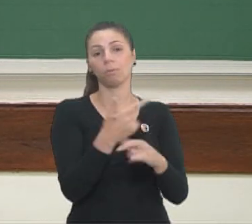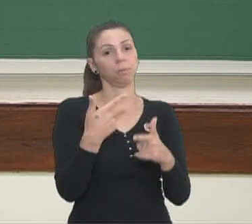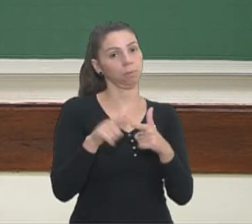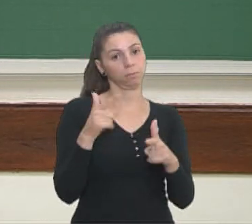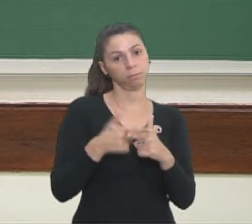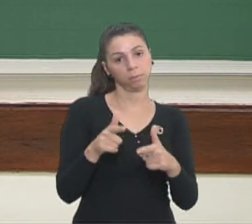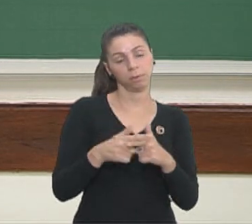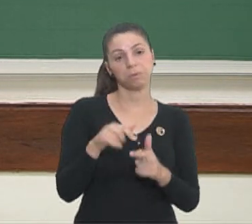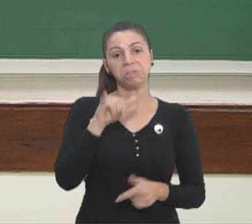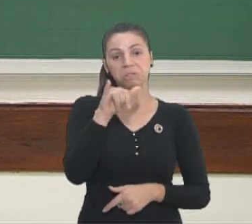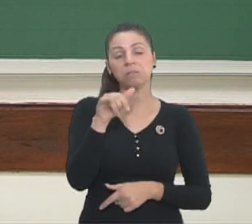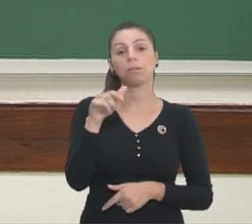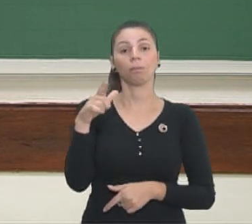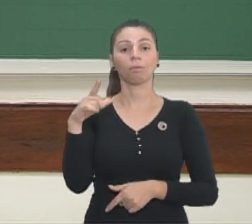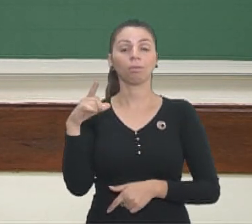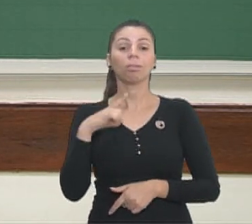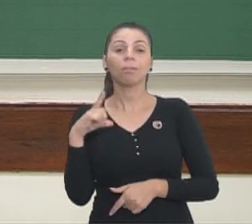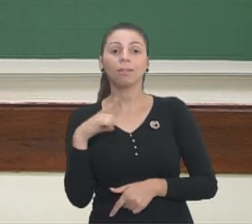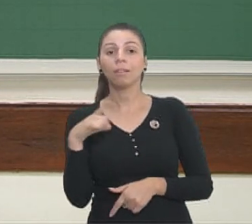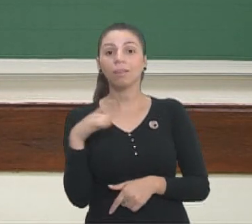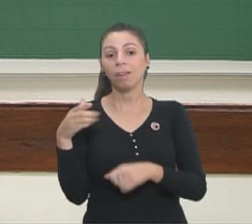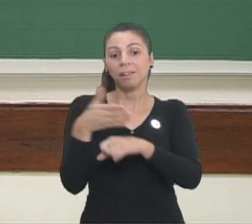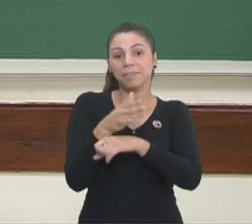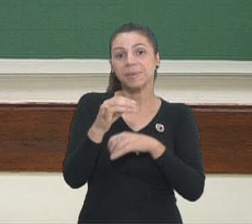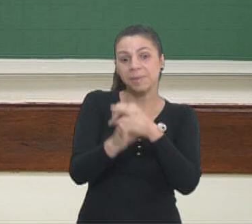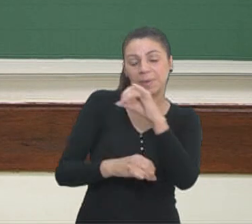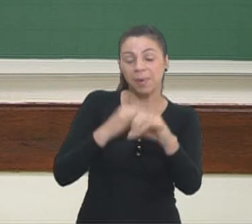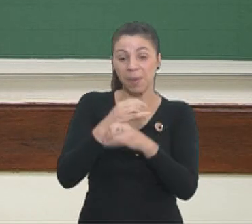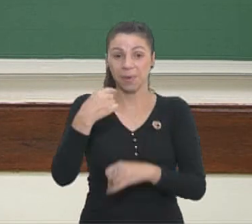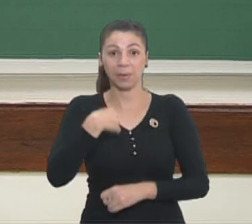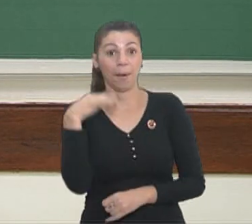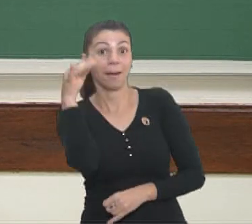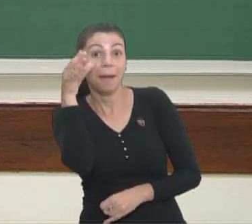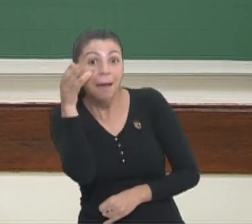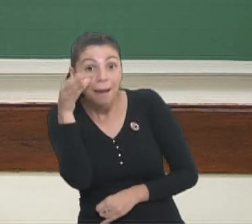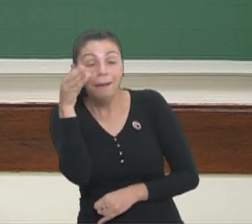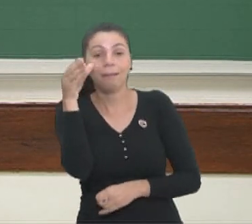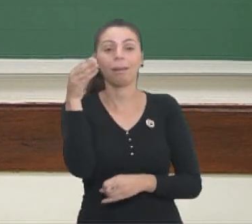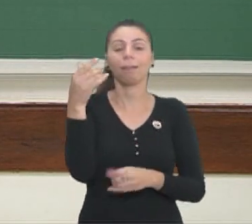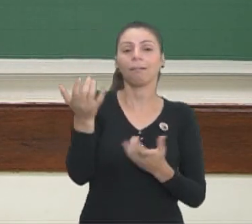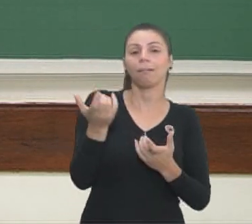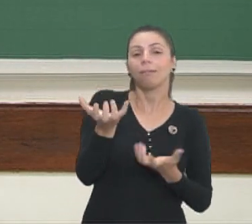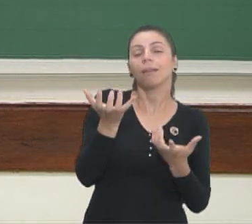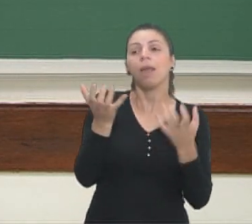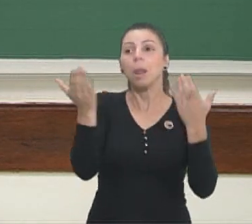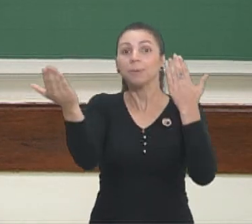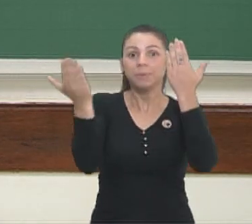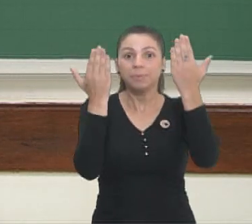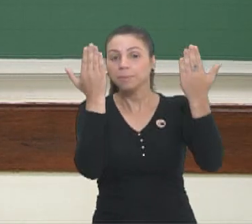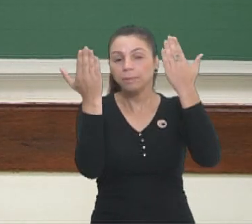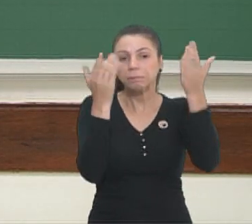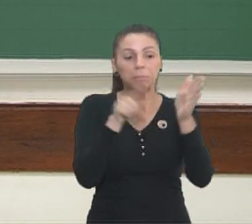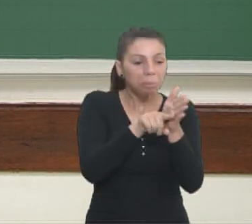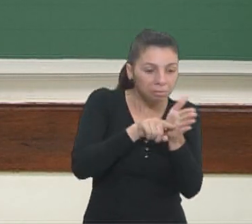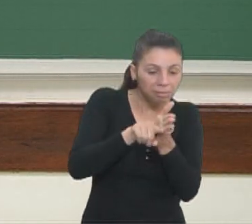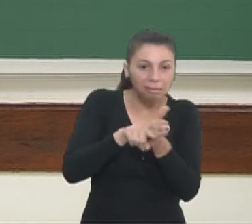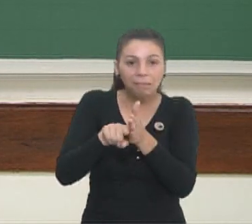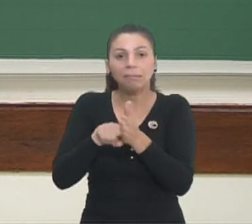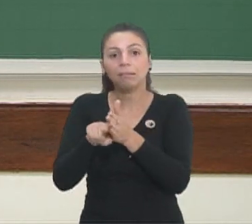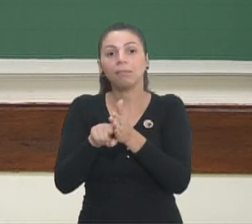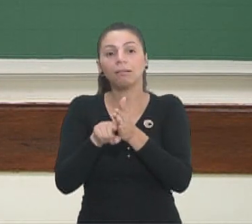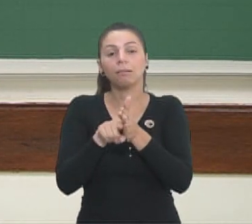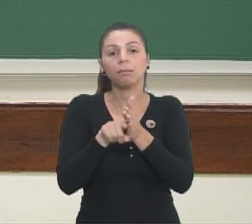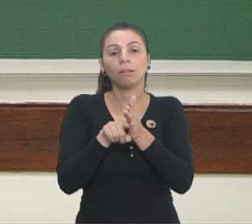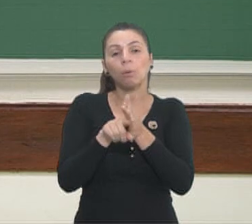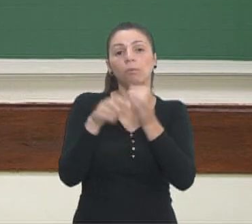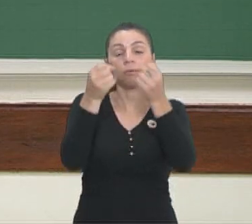você tenha e quiser, sou curioso, quero fazer uma análise, então siga essa instrução.